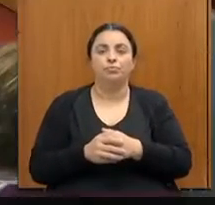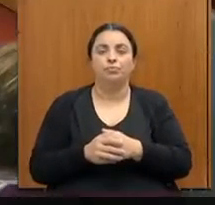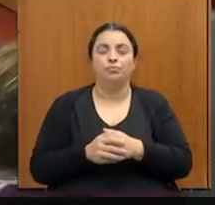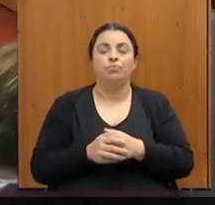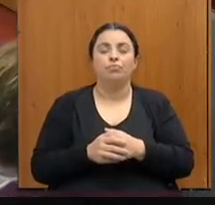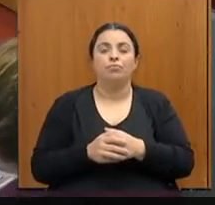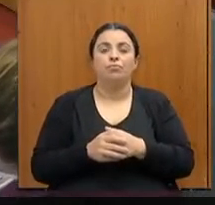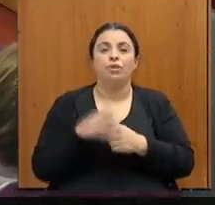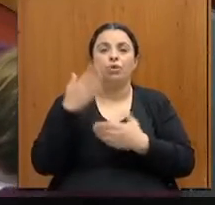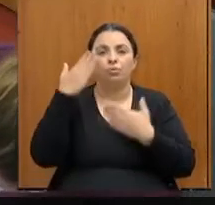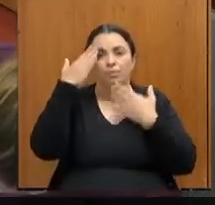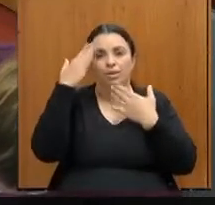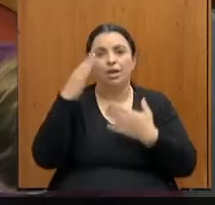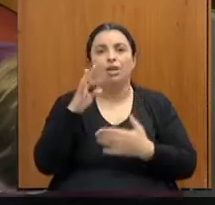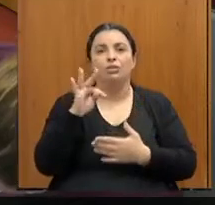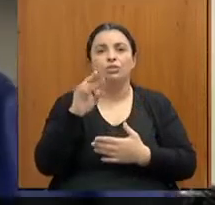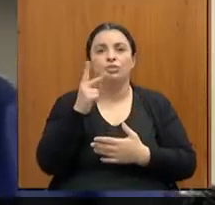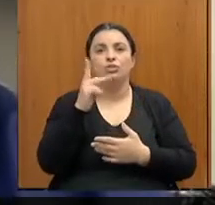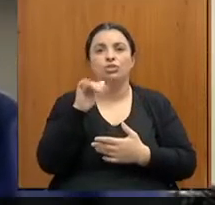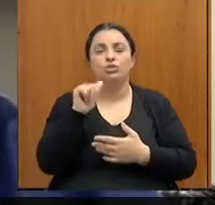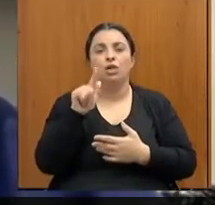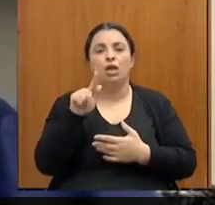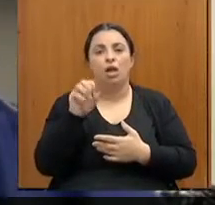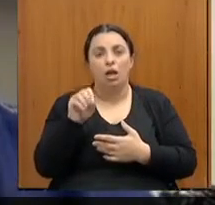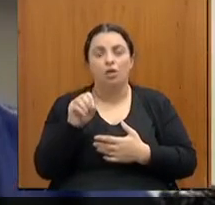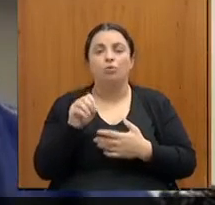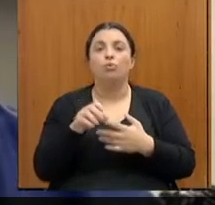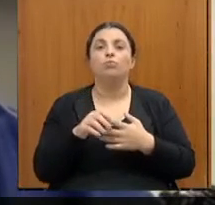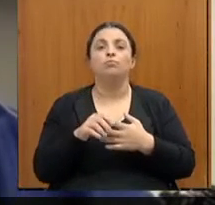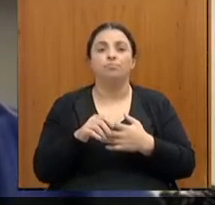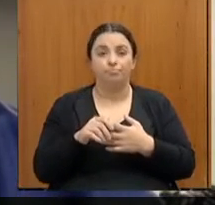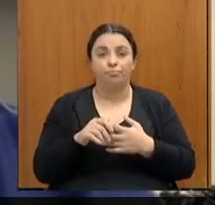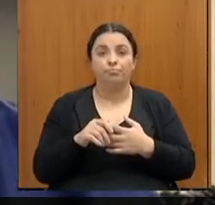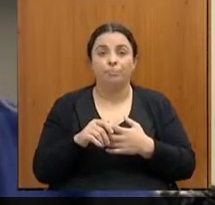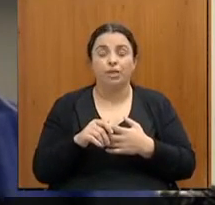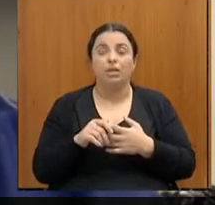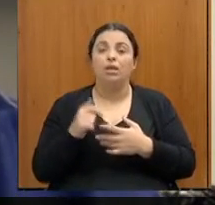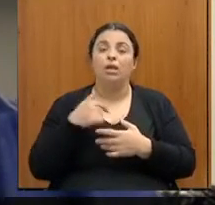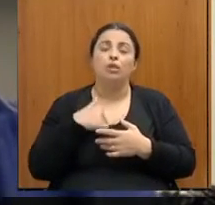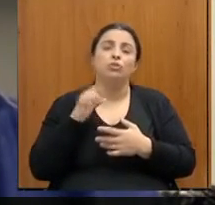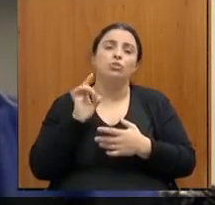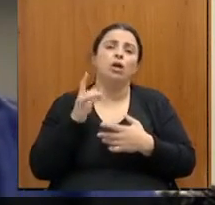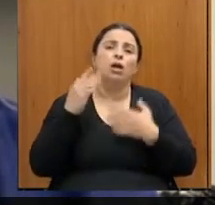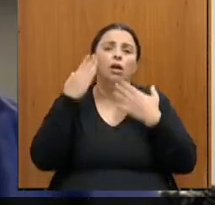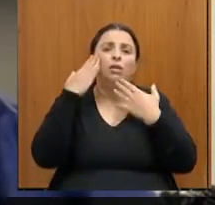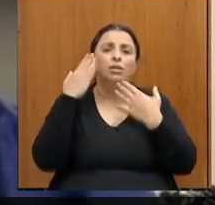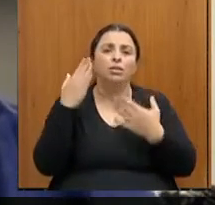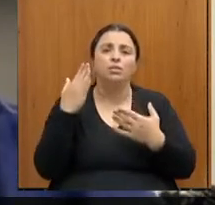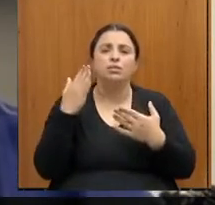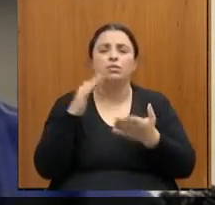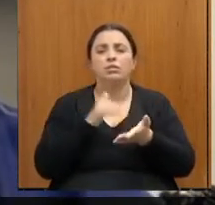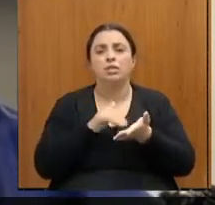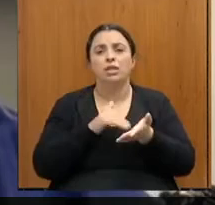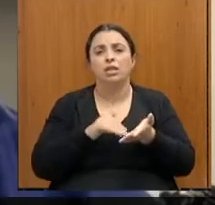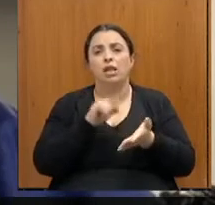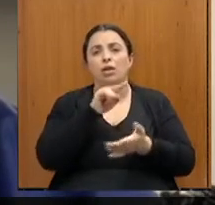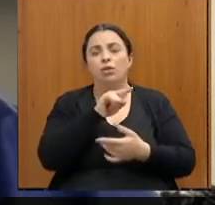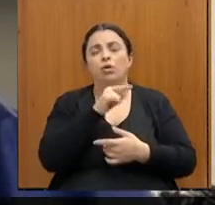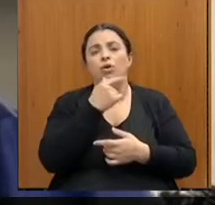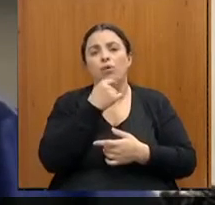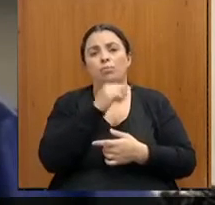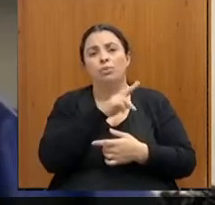e obrigado Tiago pela preferência eu queria só agradecer o secretário Fernando